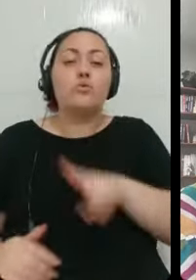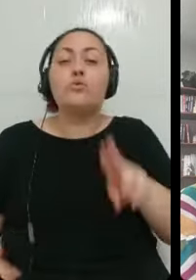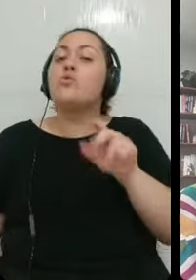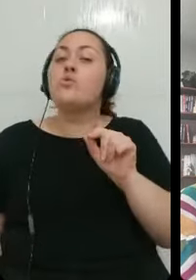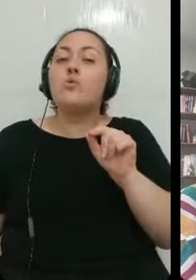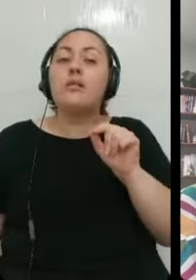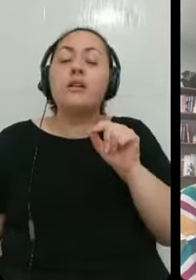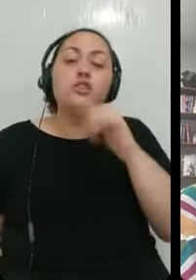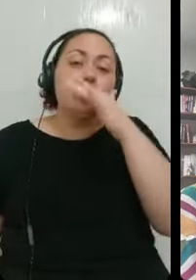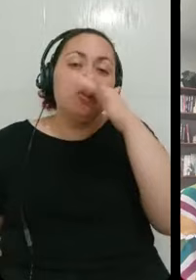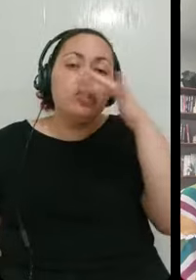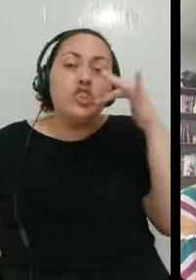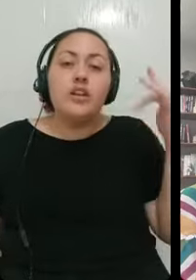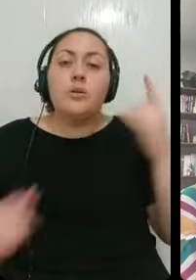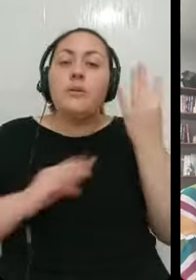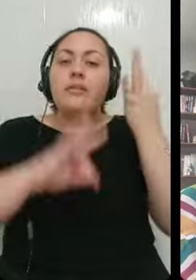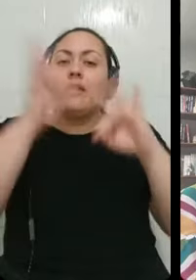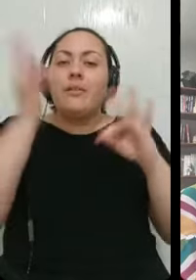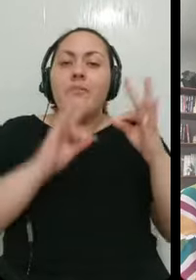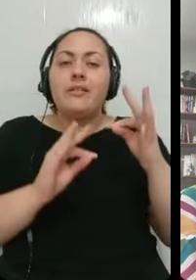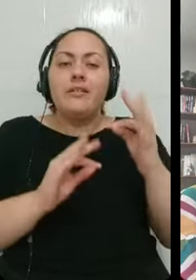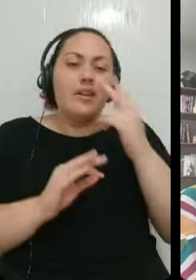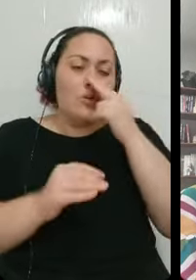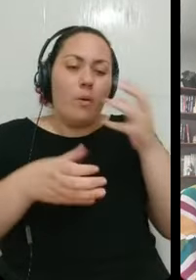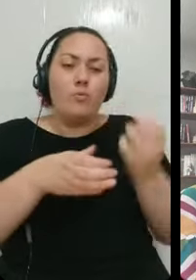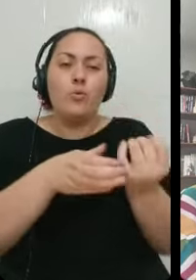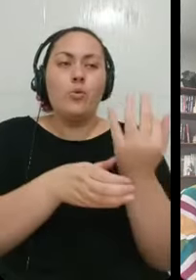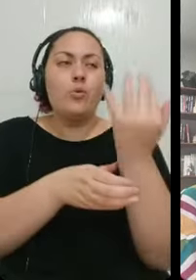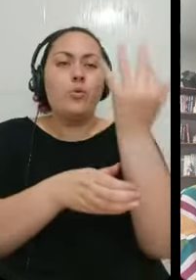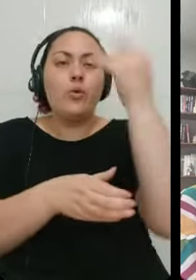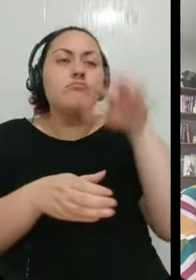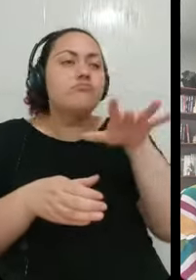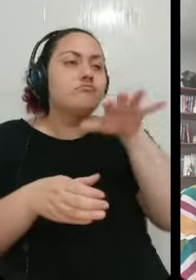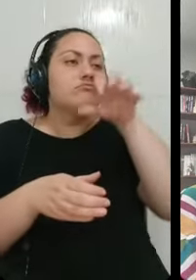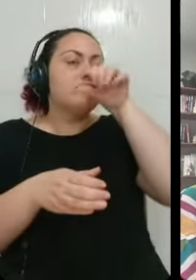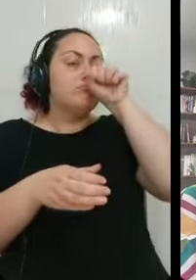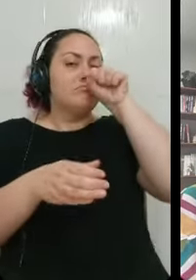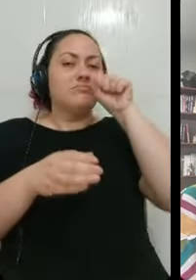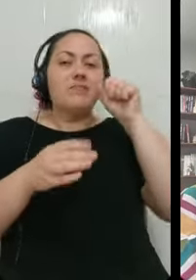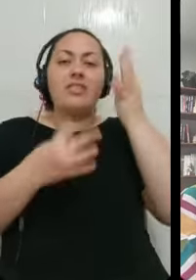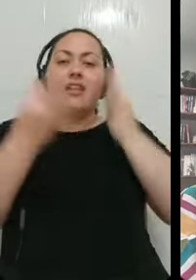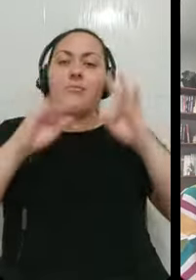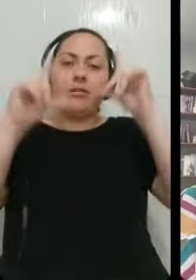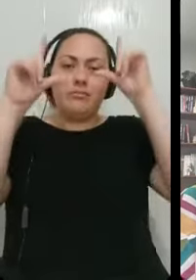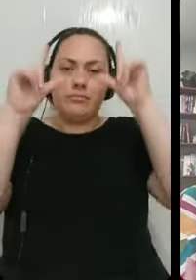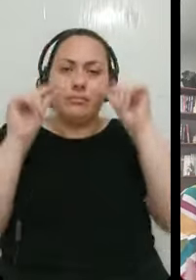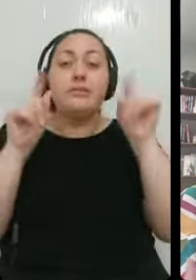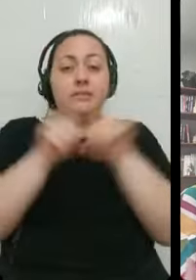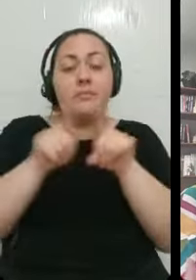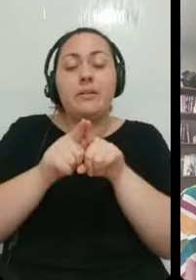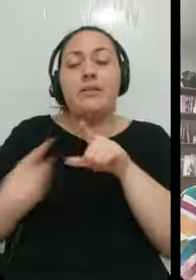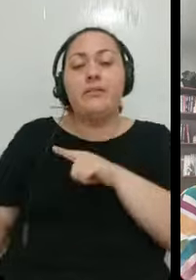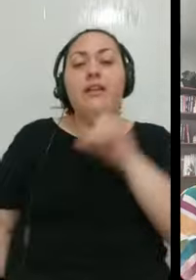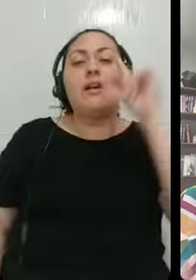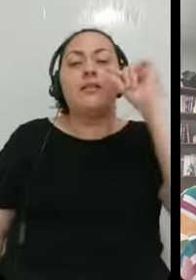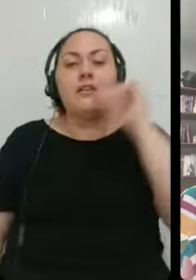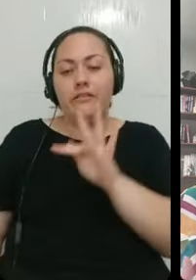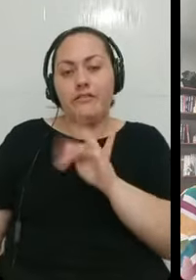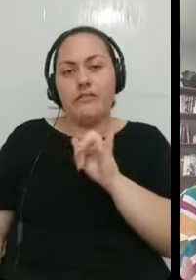a gente tem introduzido também a aromaterapia além da fitoterapia no programa.